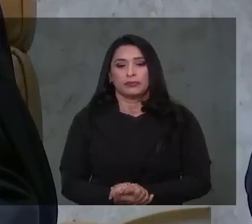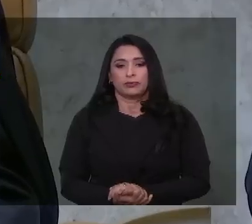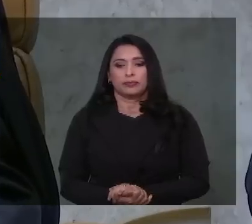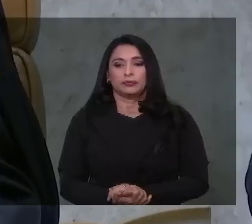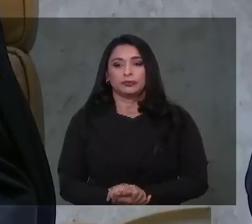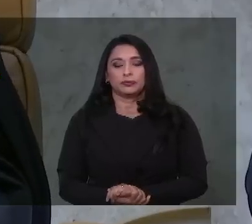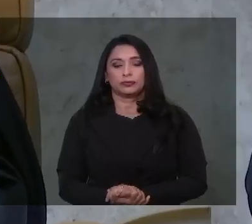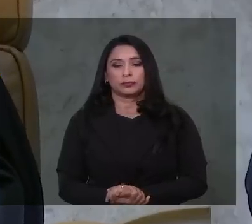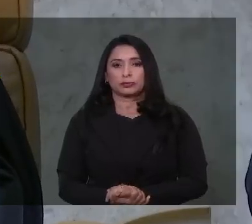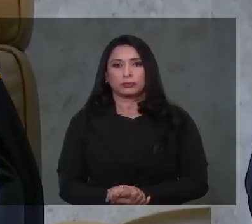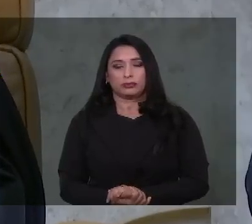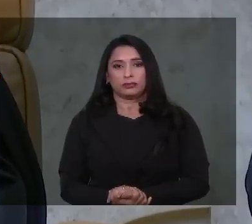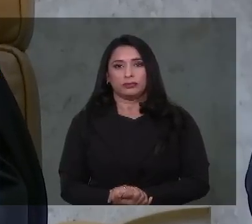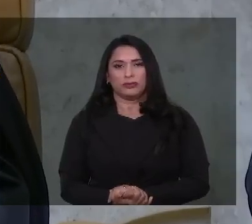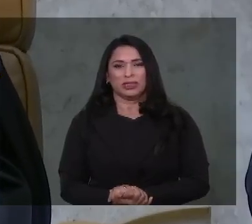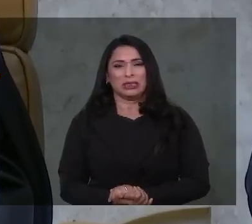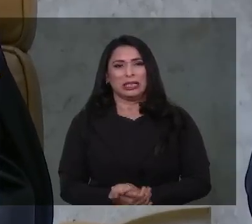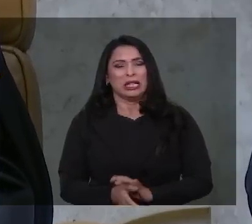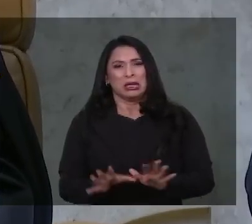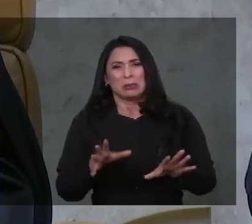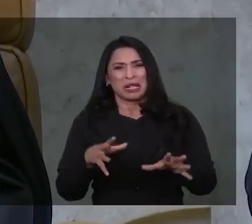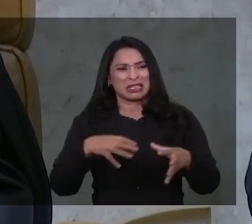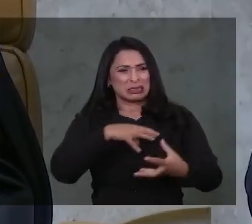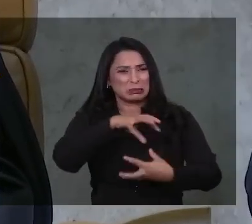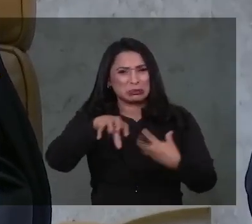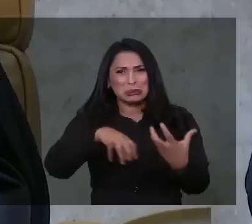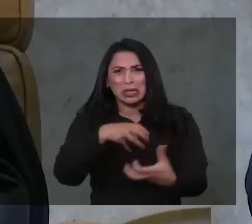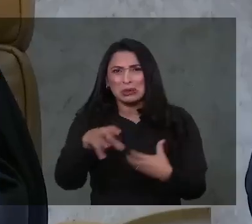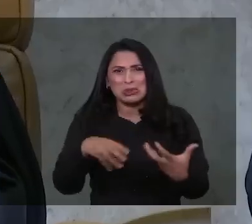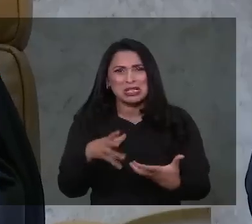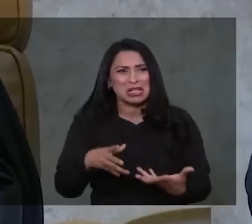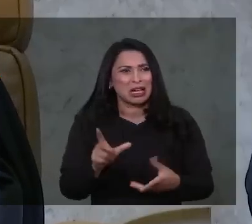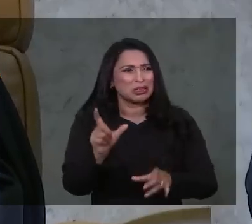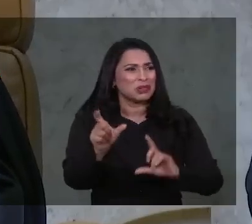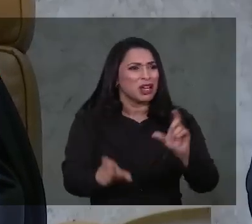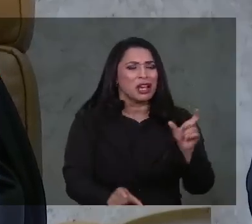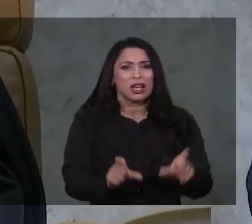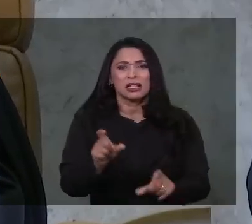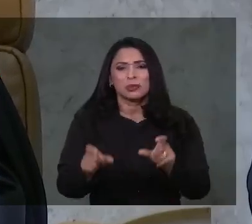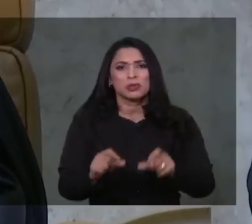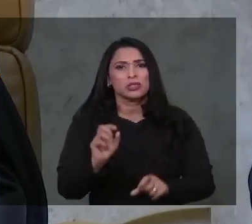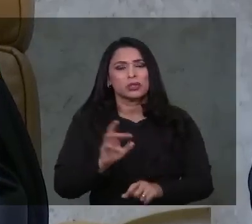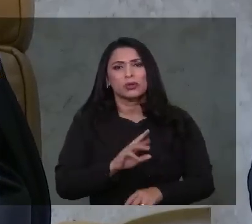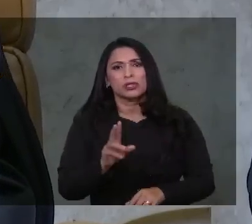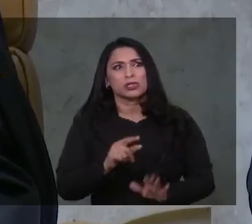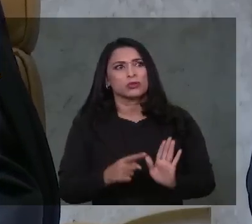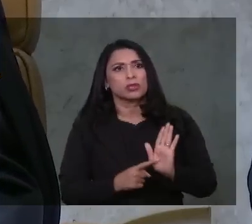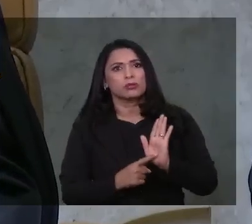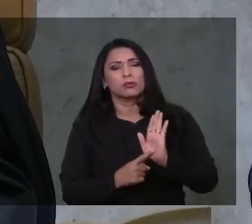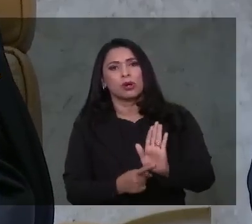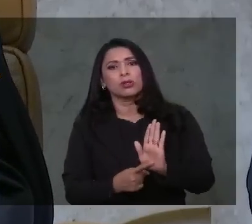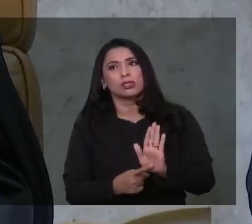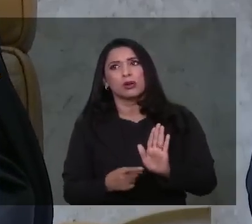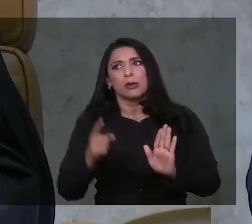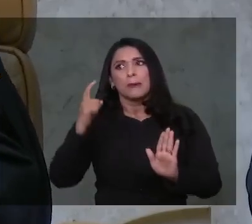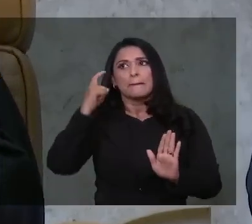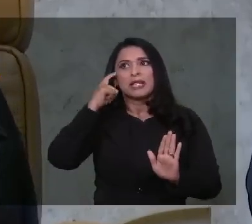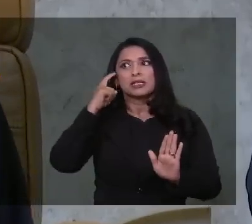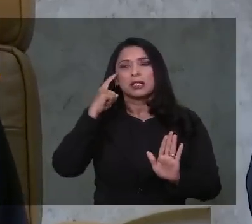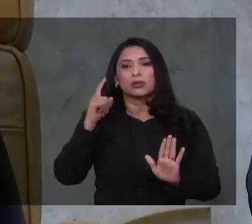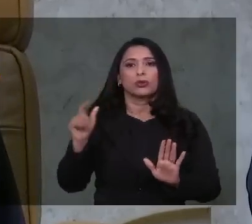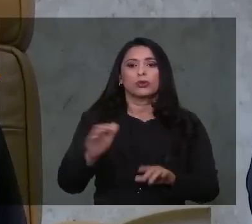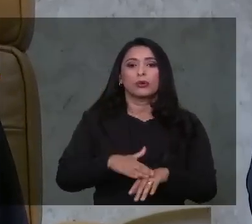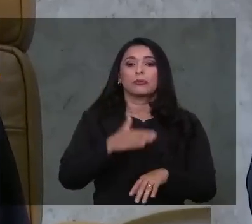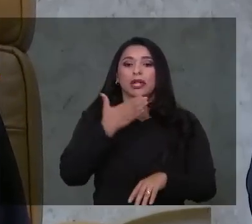quando tudo parece fora do lugar, quando as pessoas não se apresentam na sua melhor versão, eu me consolo com